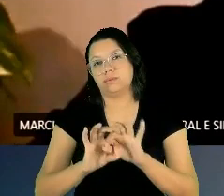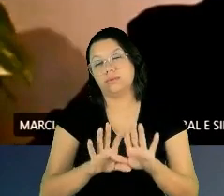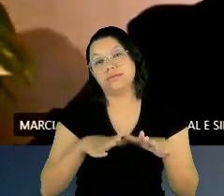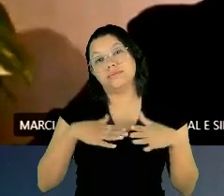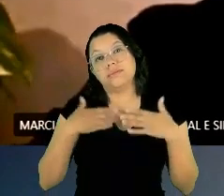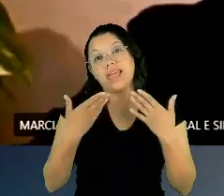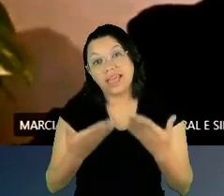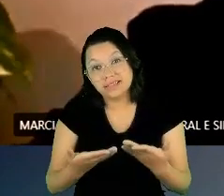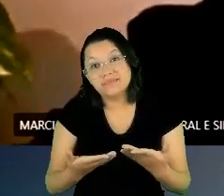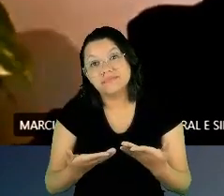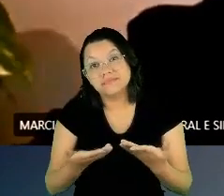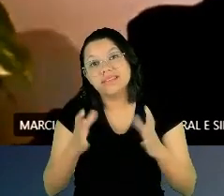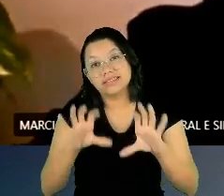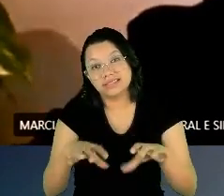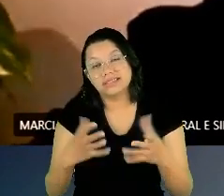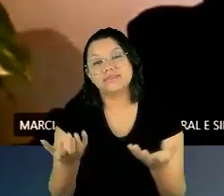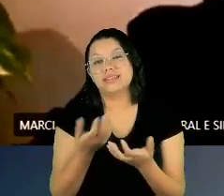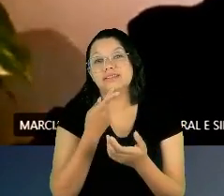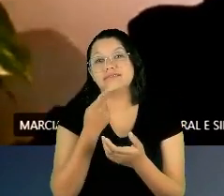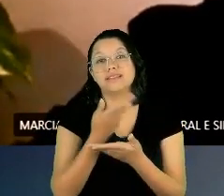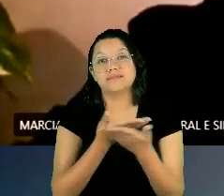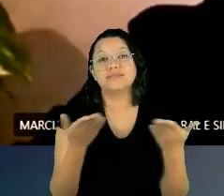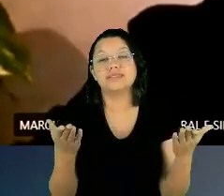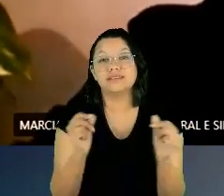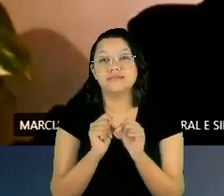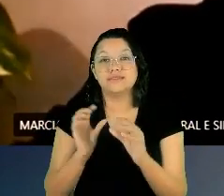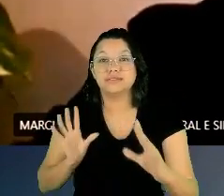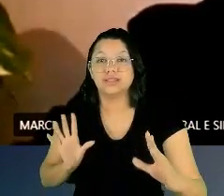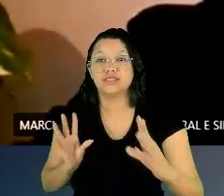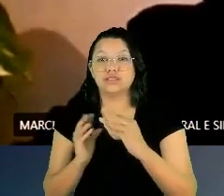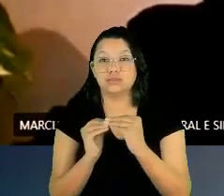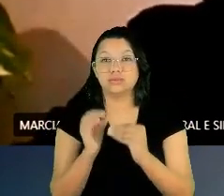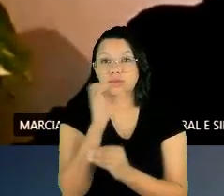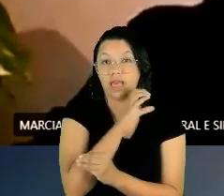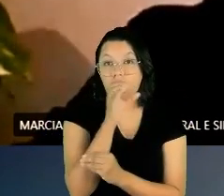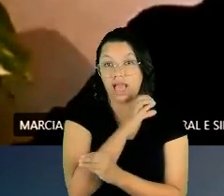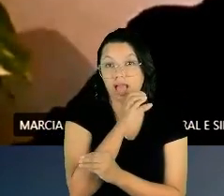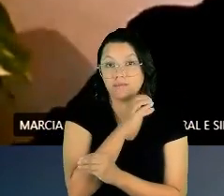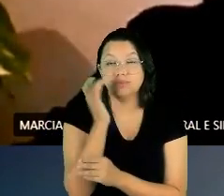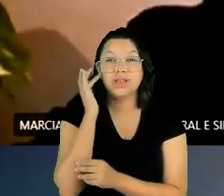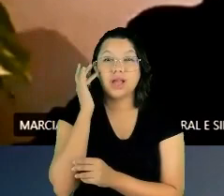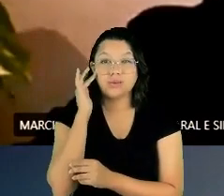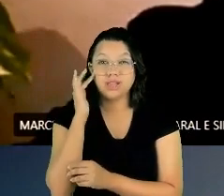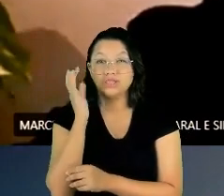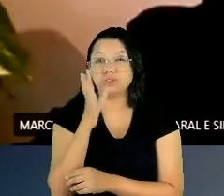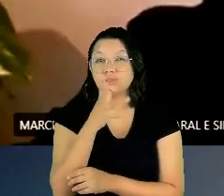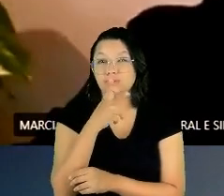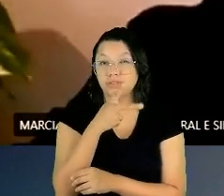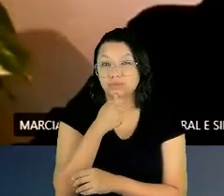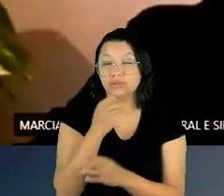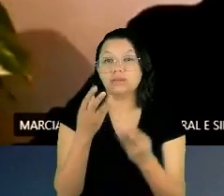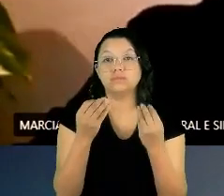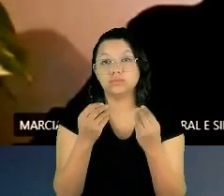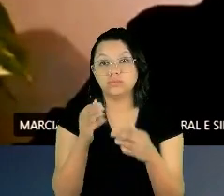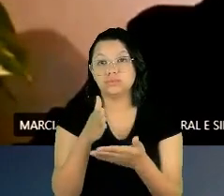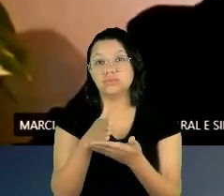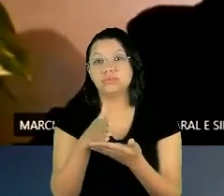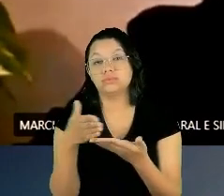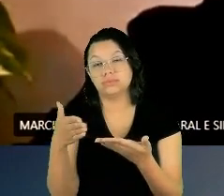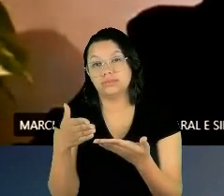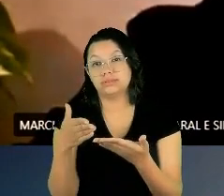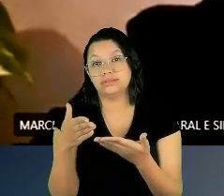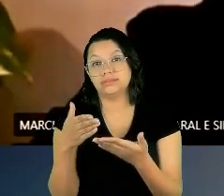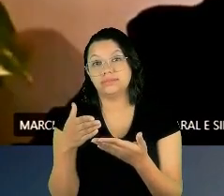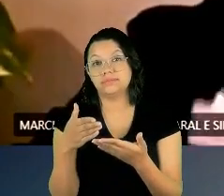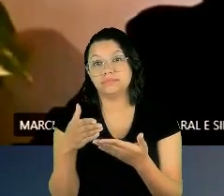do contexto. Era isso que eu queria contar para vocês hoje. Eu fiz um resumão aí rápido, acho que eu me delonguei demais na primeira